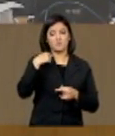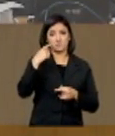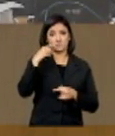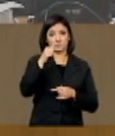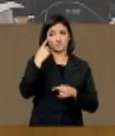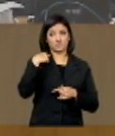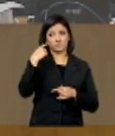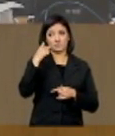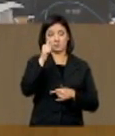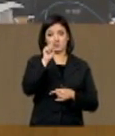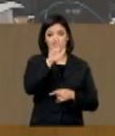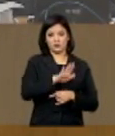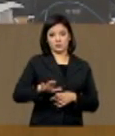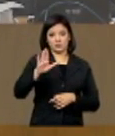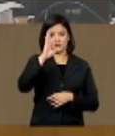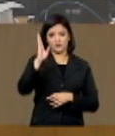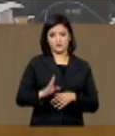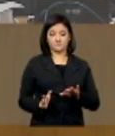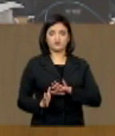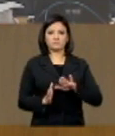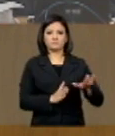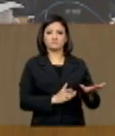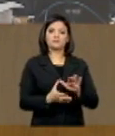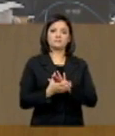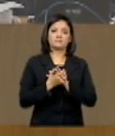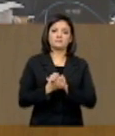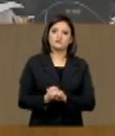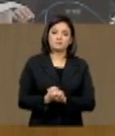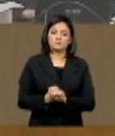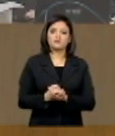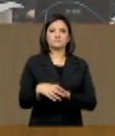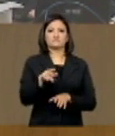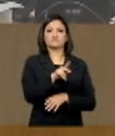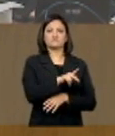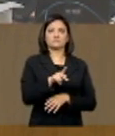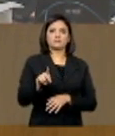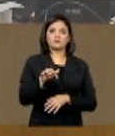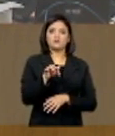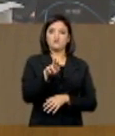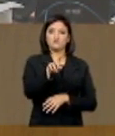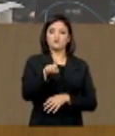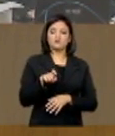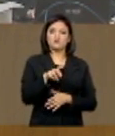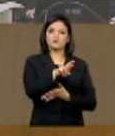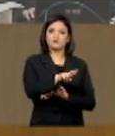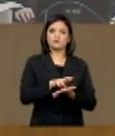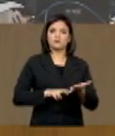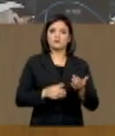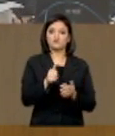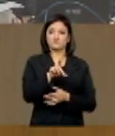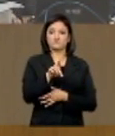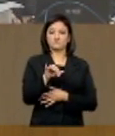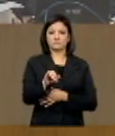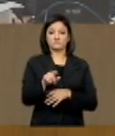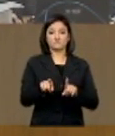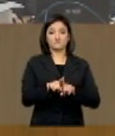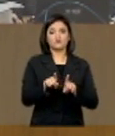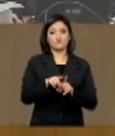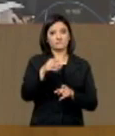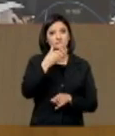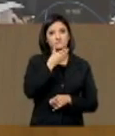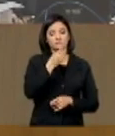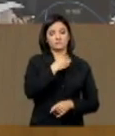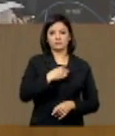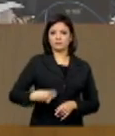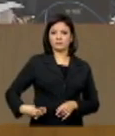presidente só o dominante ministro luiz fux relator dessa ação direta de inconstitucionalidade nisso alexandre moraes